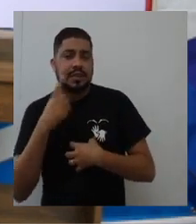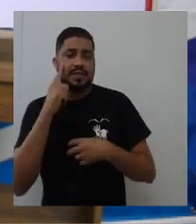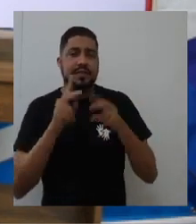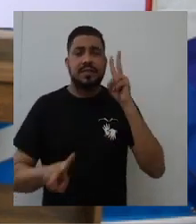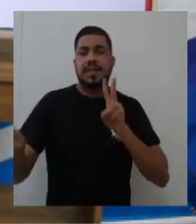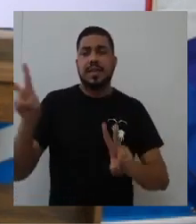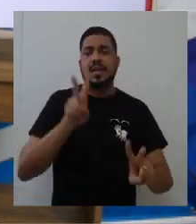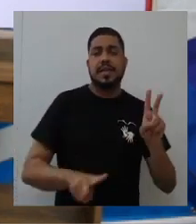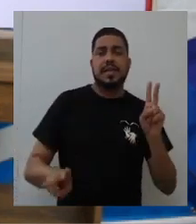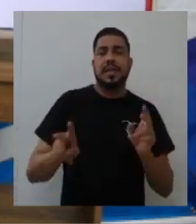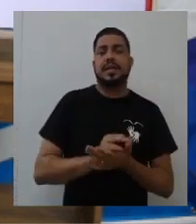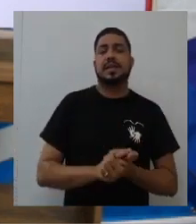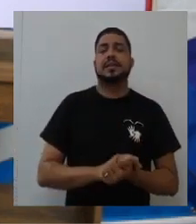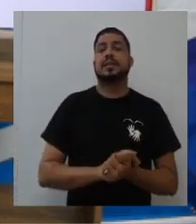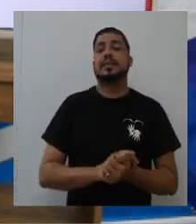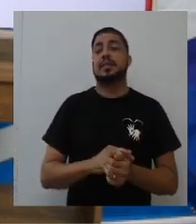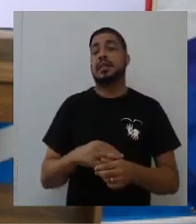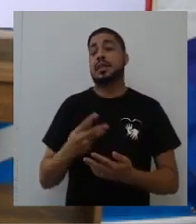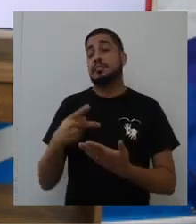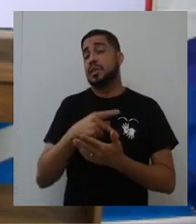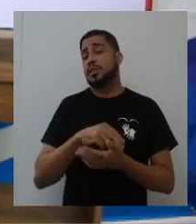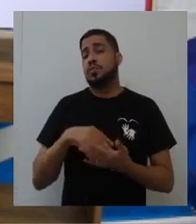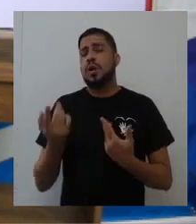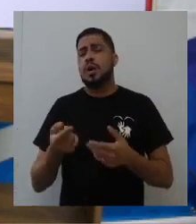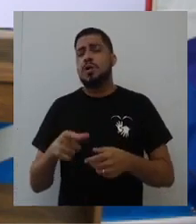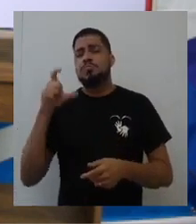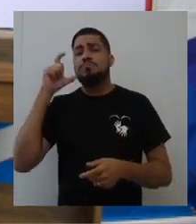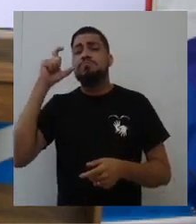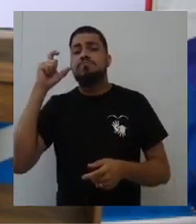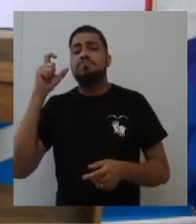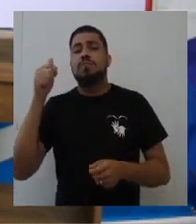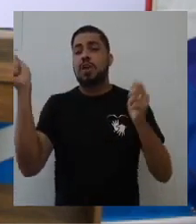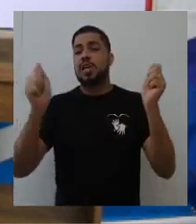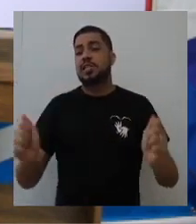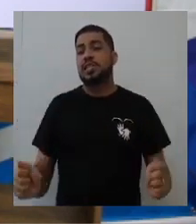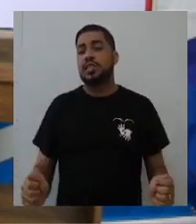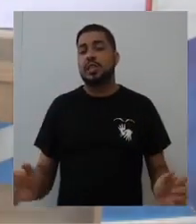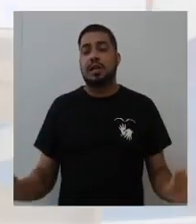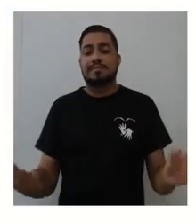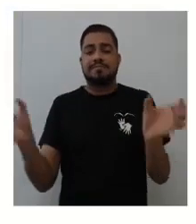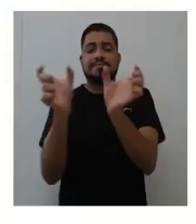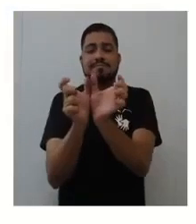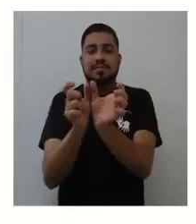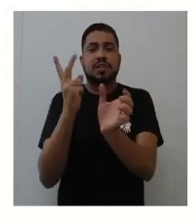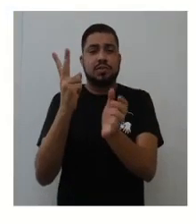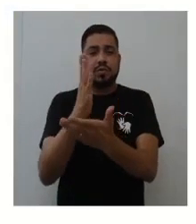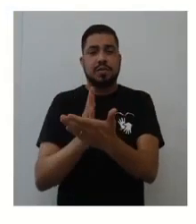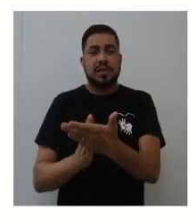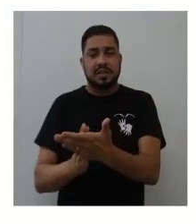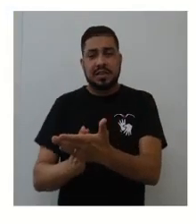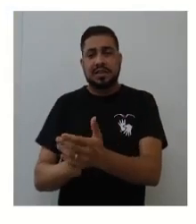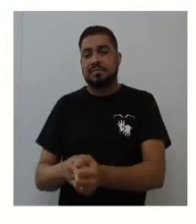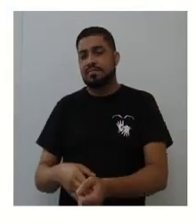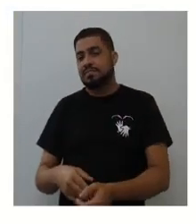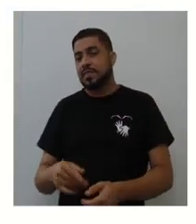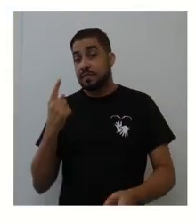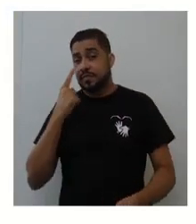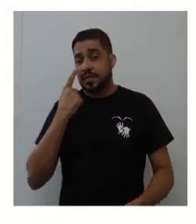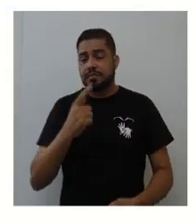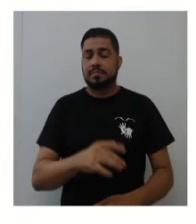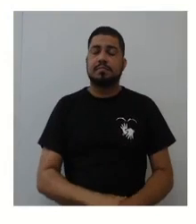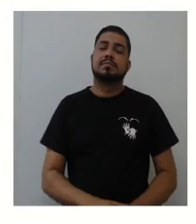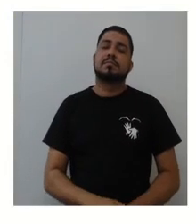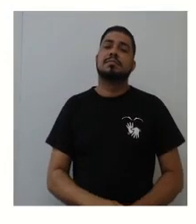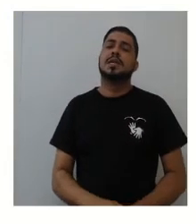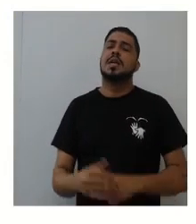imagem? Qual foi a intenção de Ugur Galeno ao unir as duas metades? Então se liga aí. A